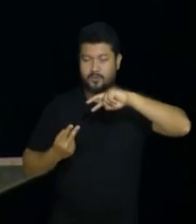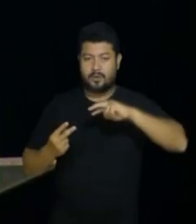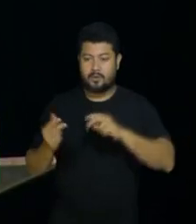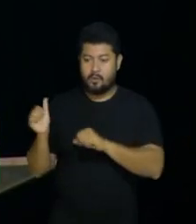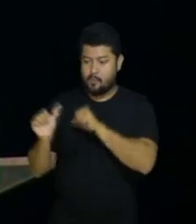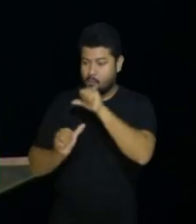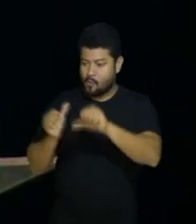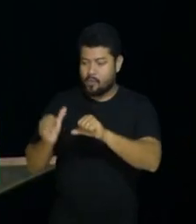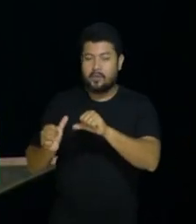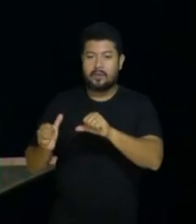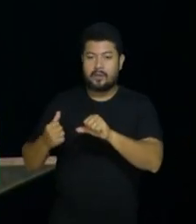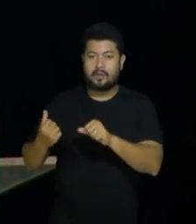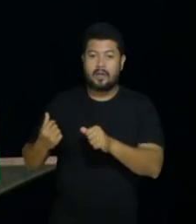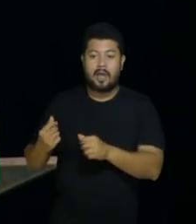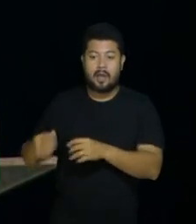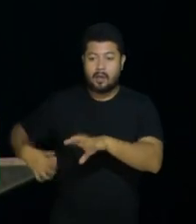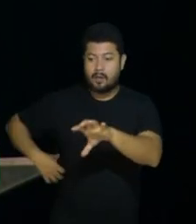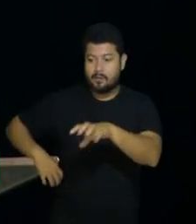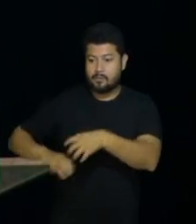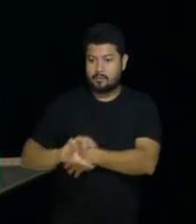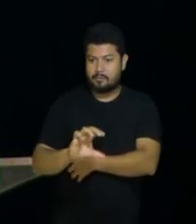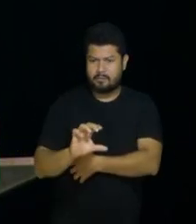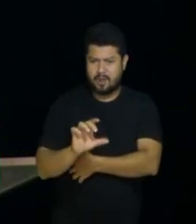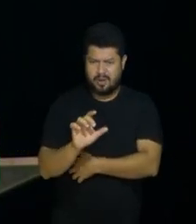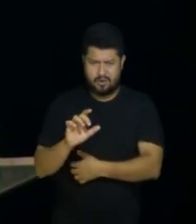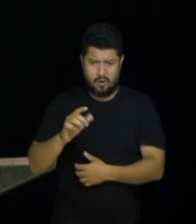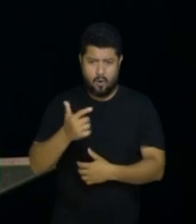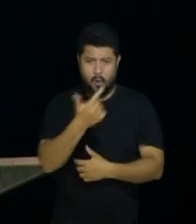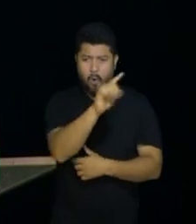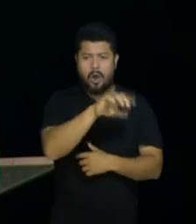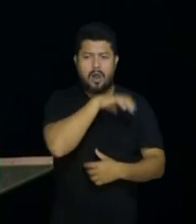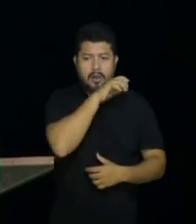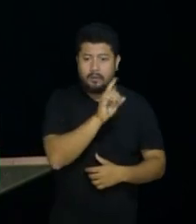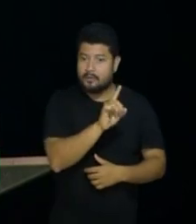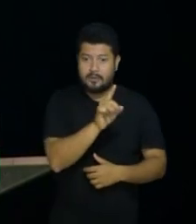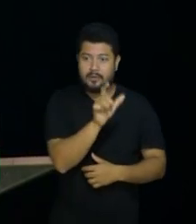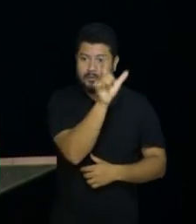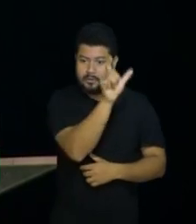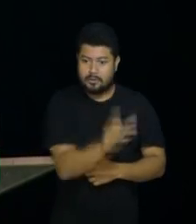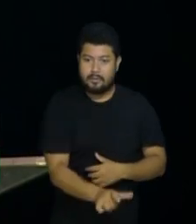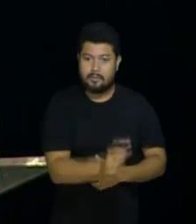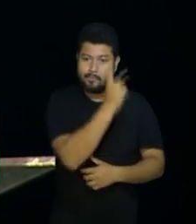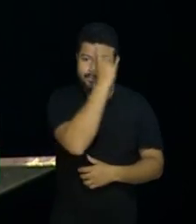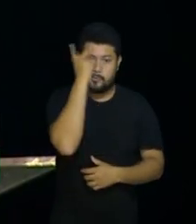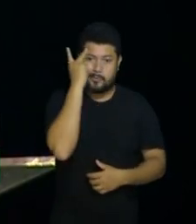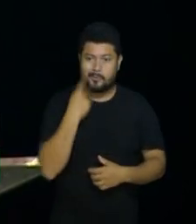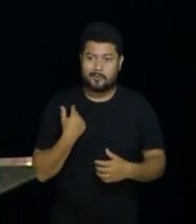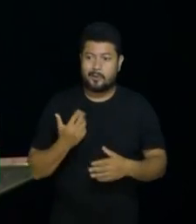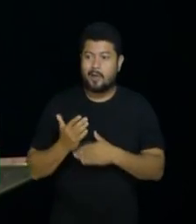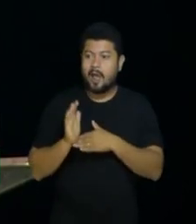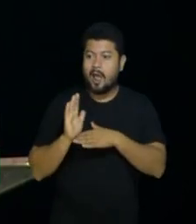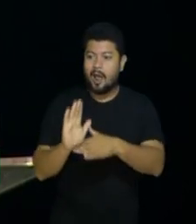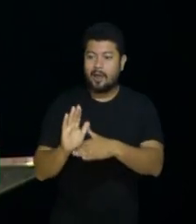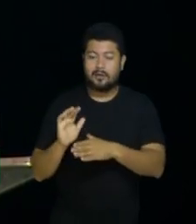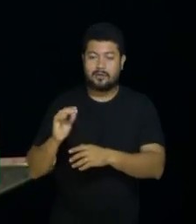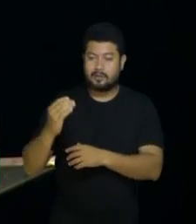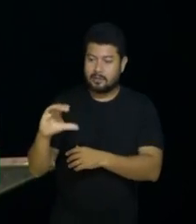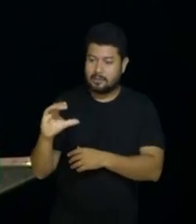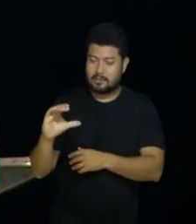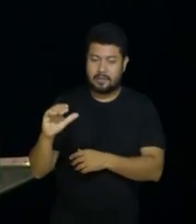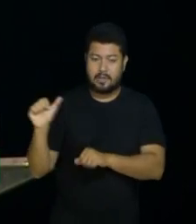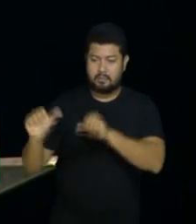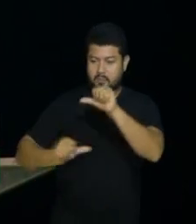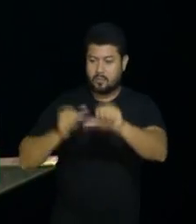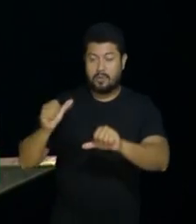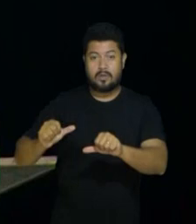Esse feito revolucionário abre novas portas para a ciência e oferece a esperança a milhões de pessoas em